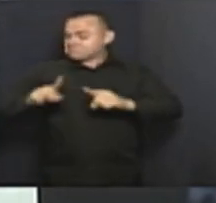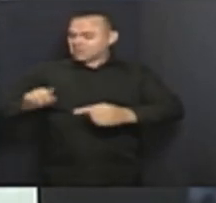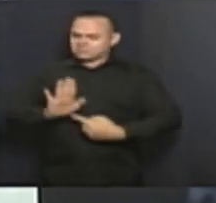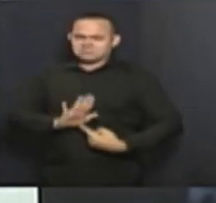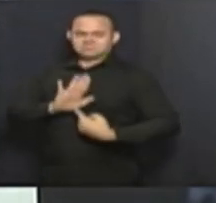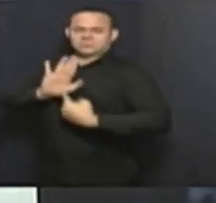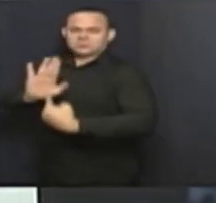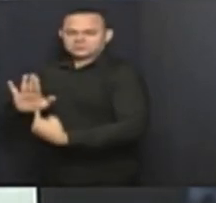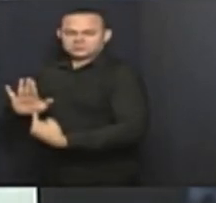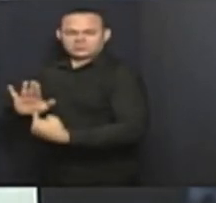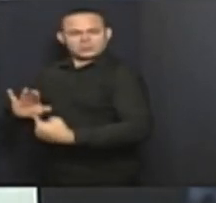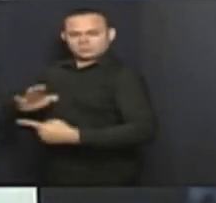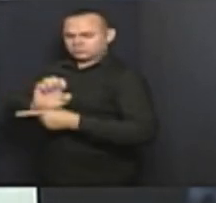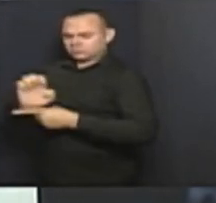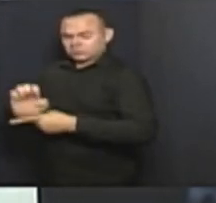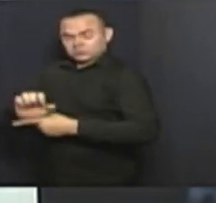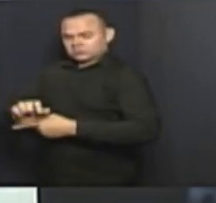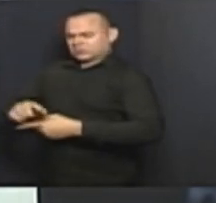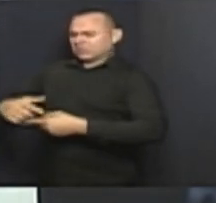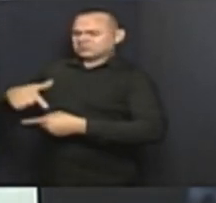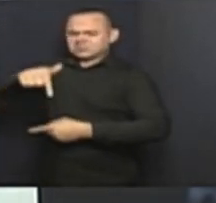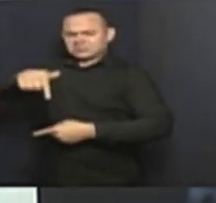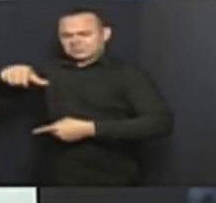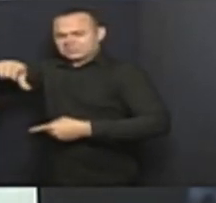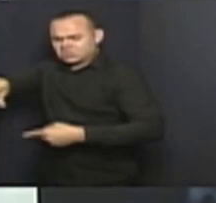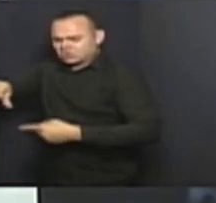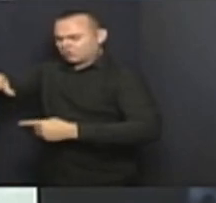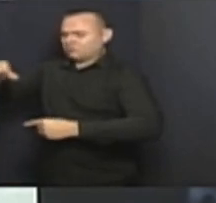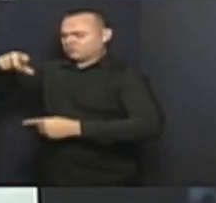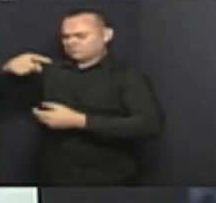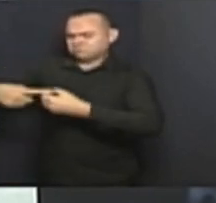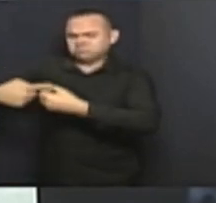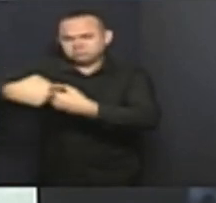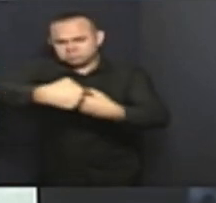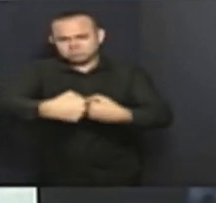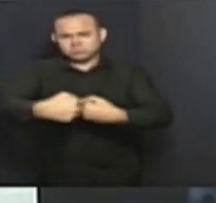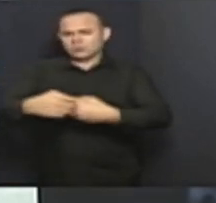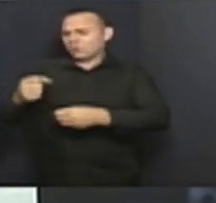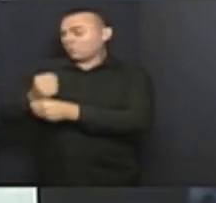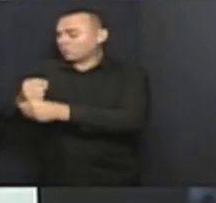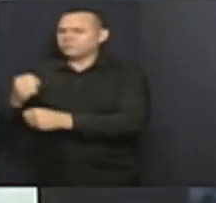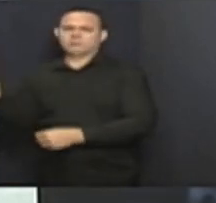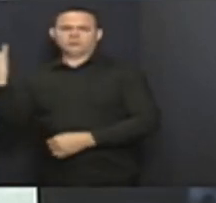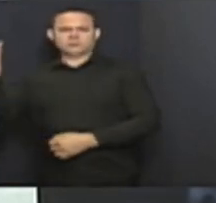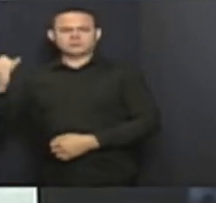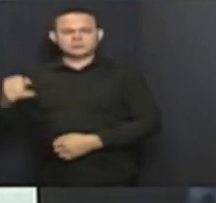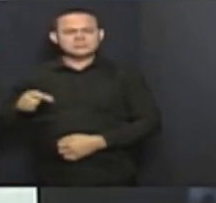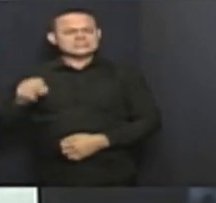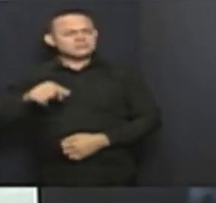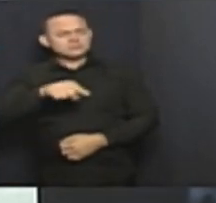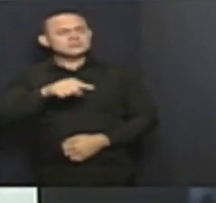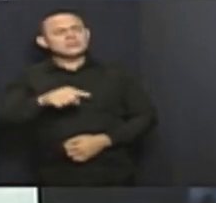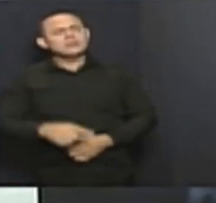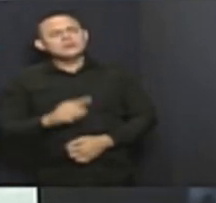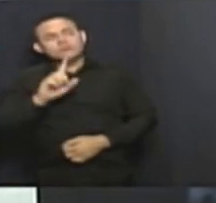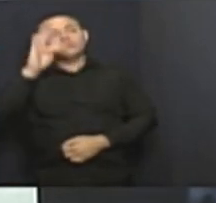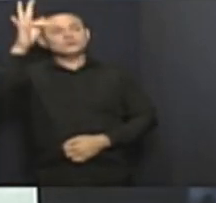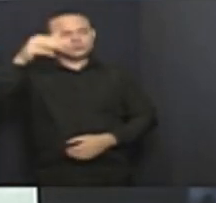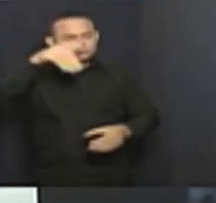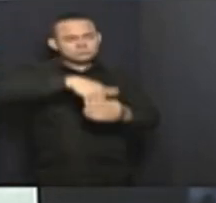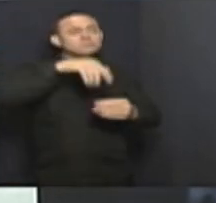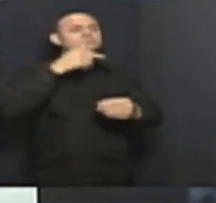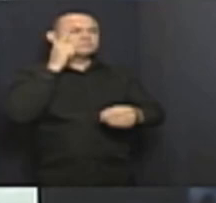79 municípios com obras importantes gostaria de perguntar caso eleito como você vai conduzir as